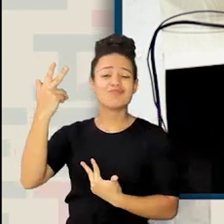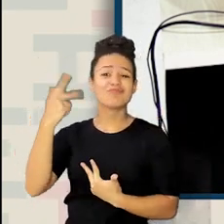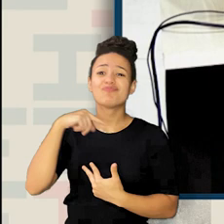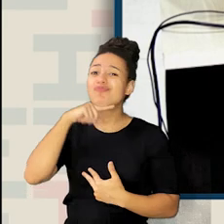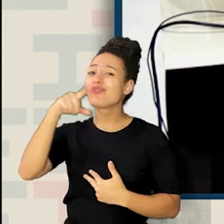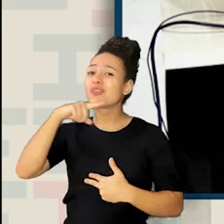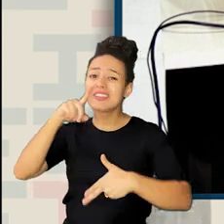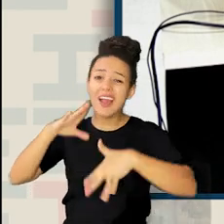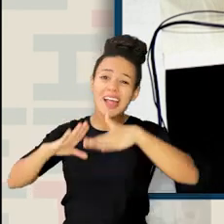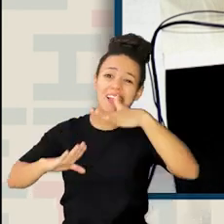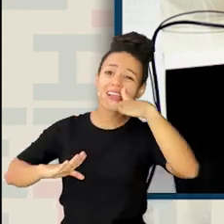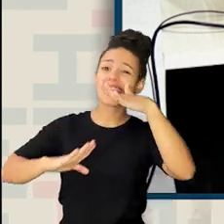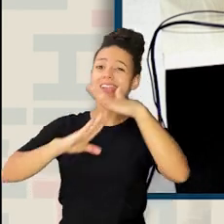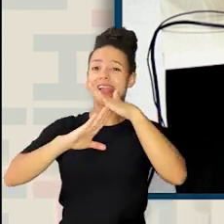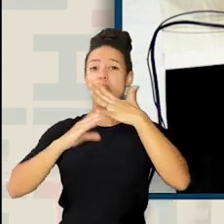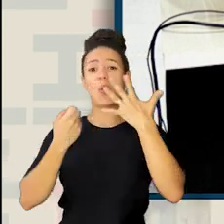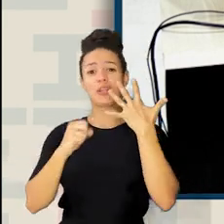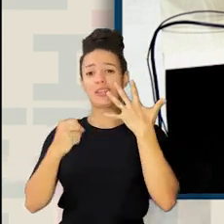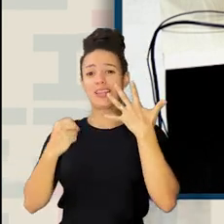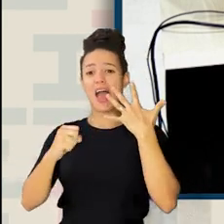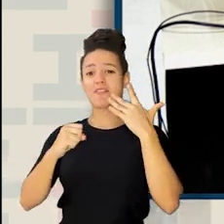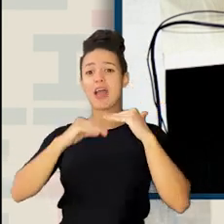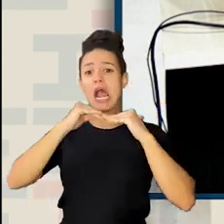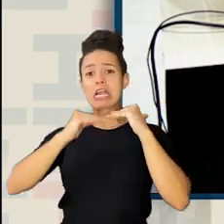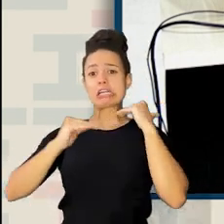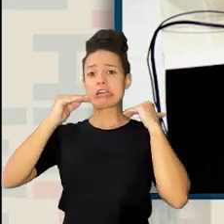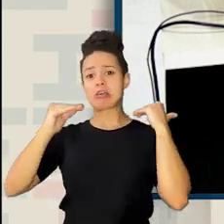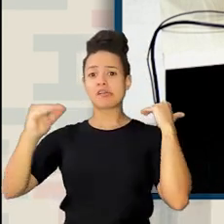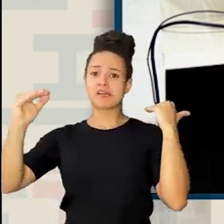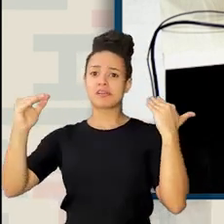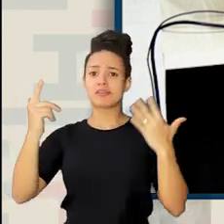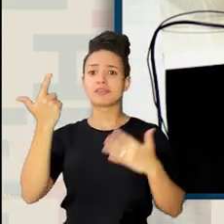vai chegar lá o som da oitava, vai ficar desafinado.